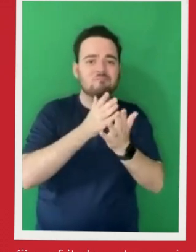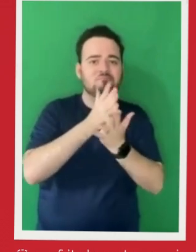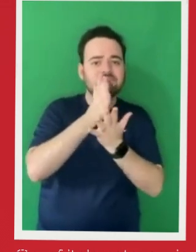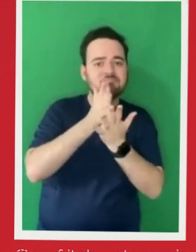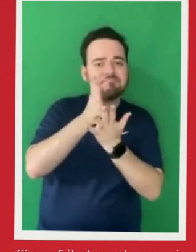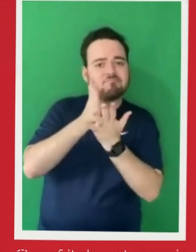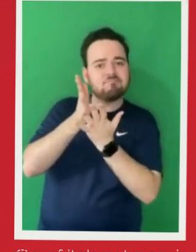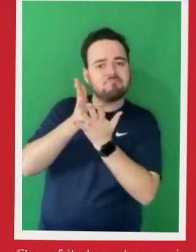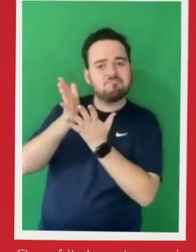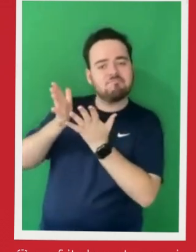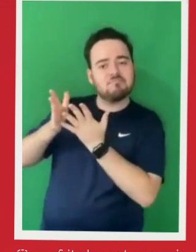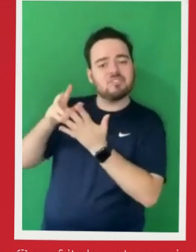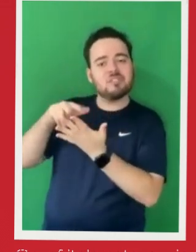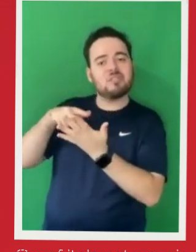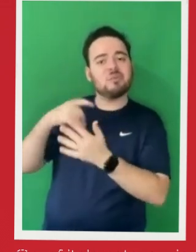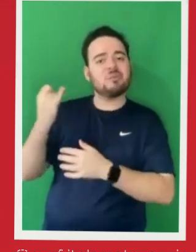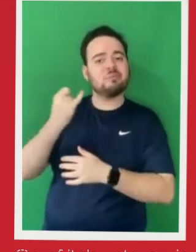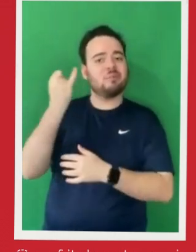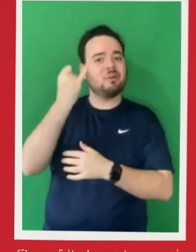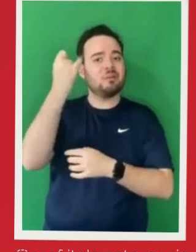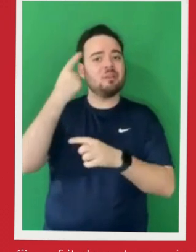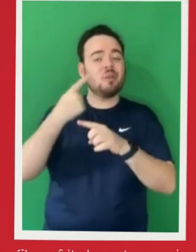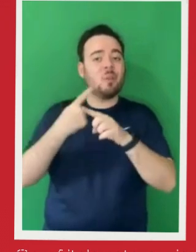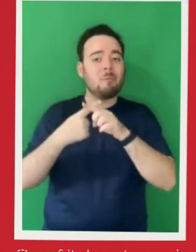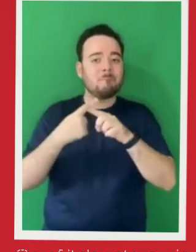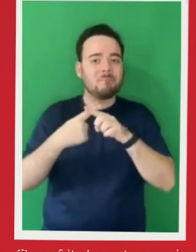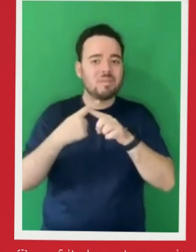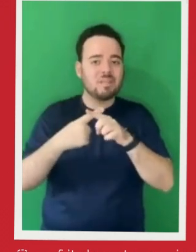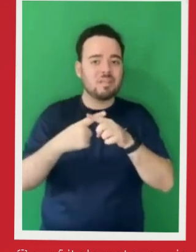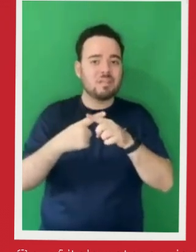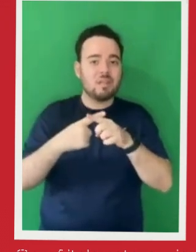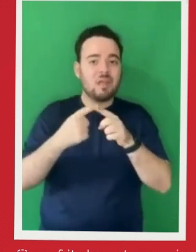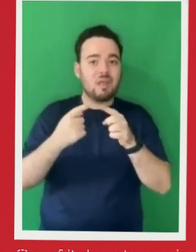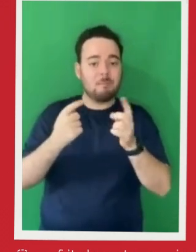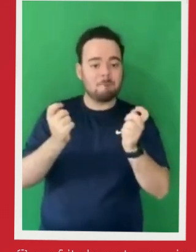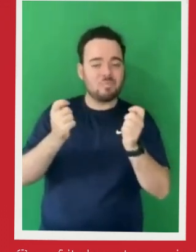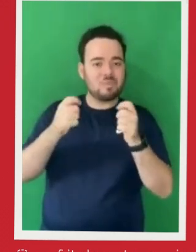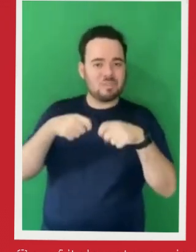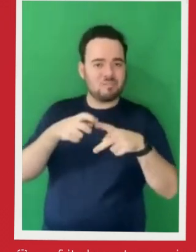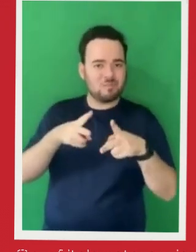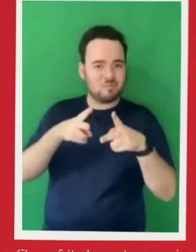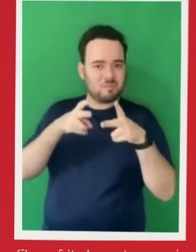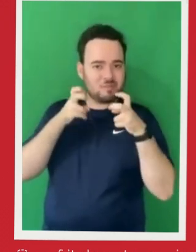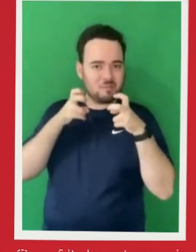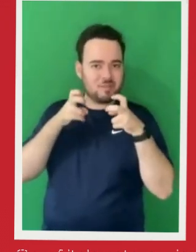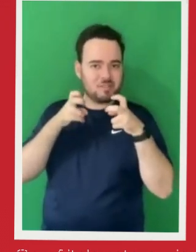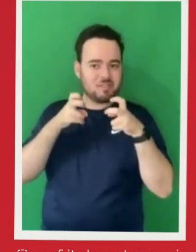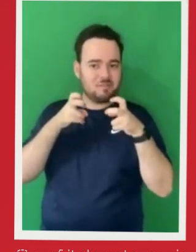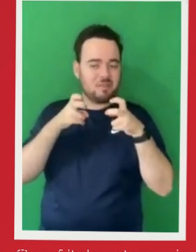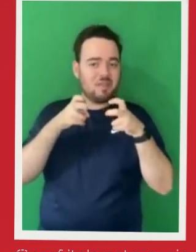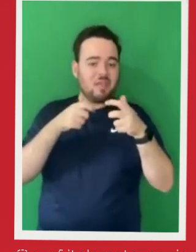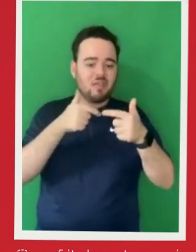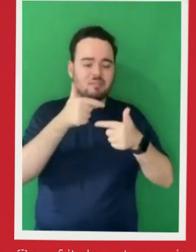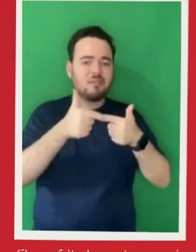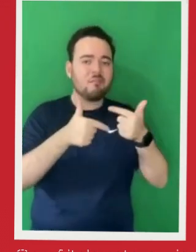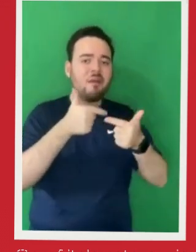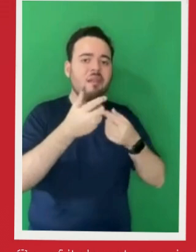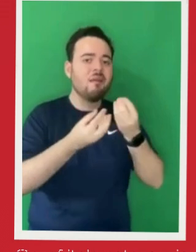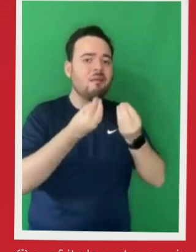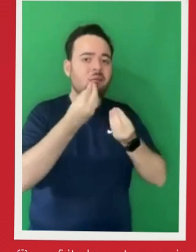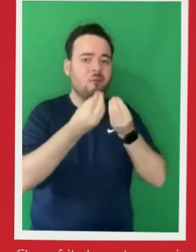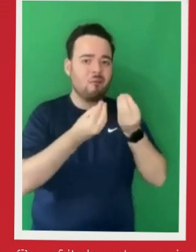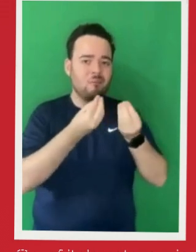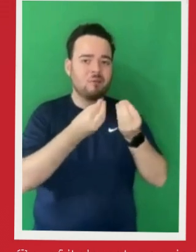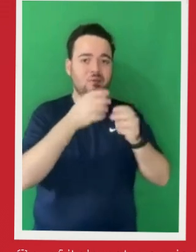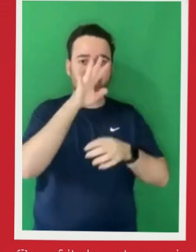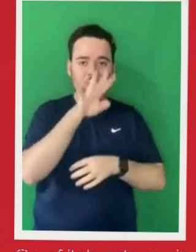das suas dimensões de leitura importa? Porque vai permitir você dimensionar quantas fontes você vai conseguir trabalhar